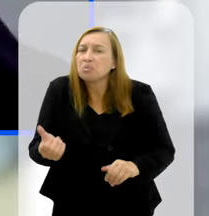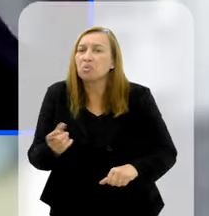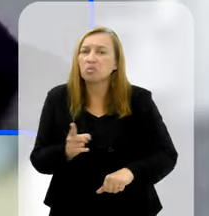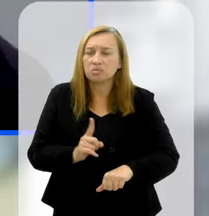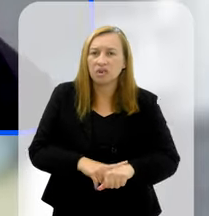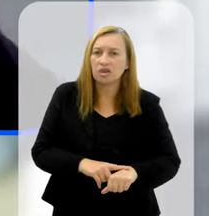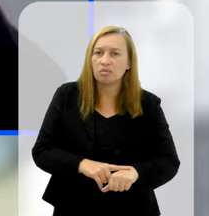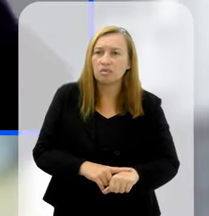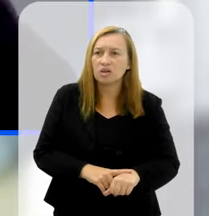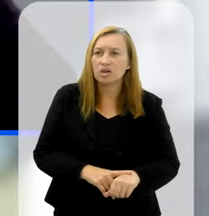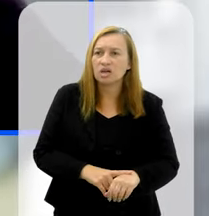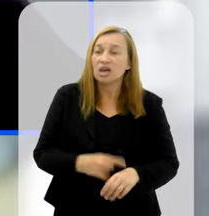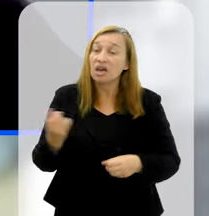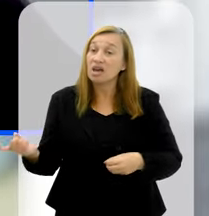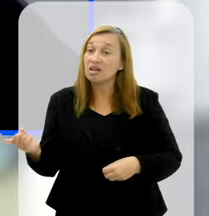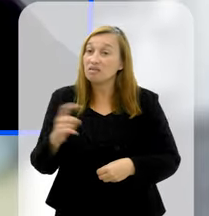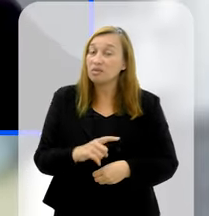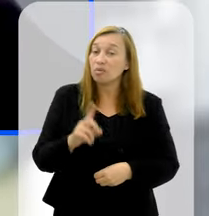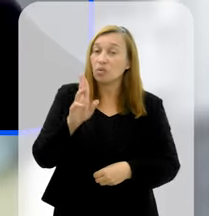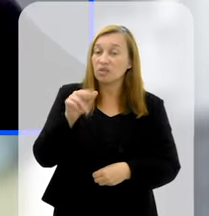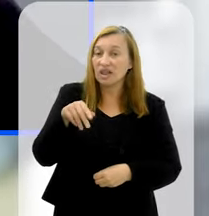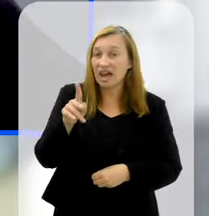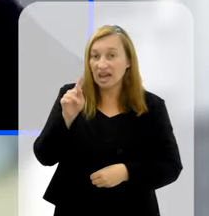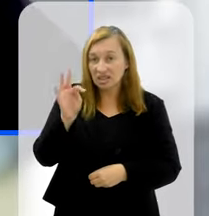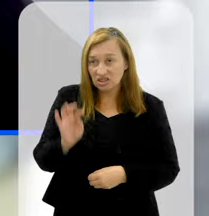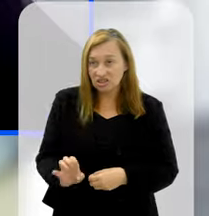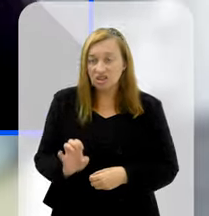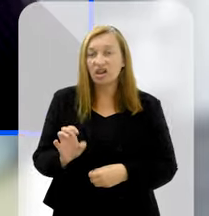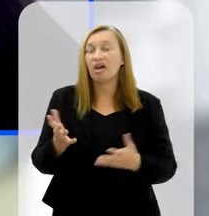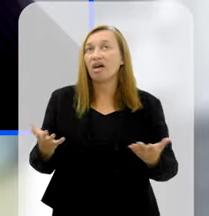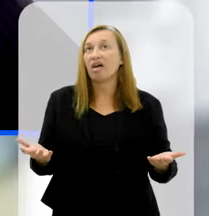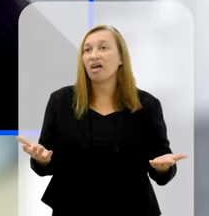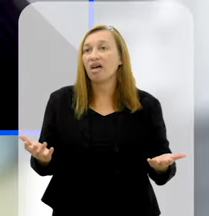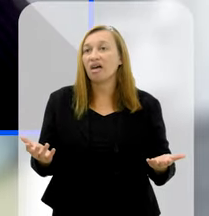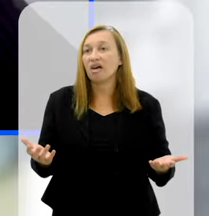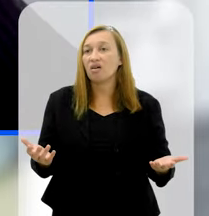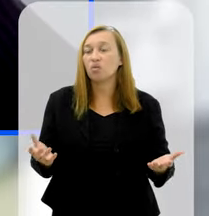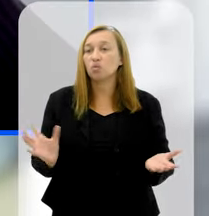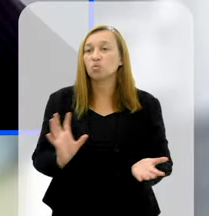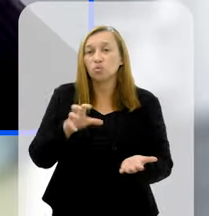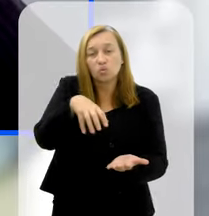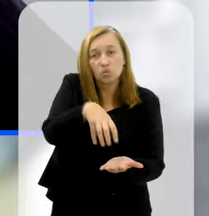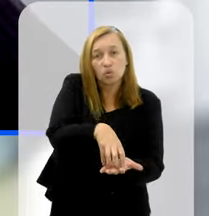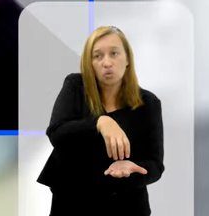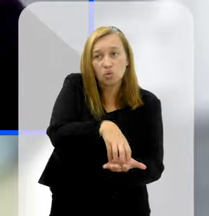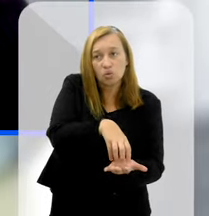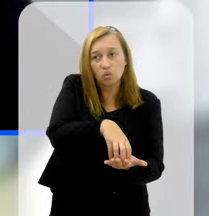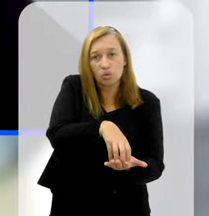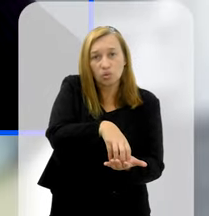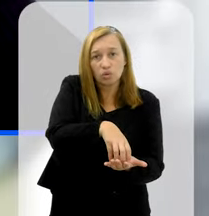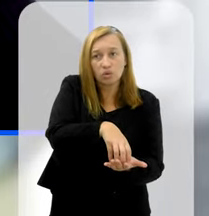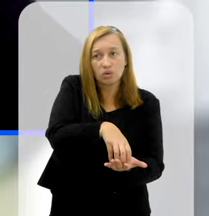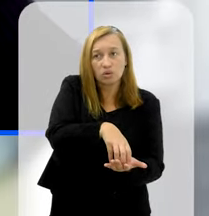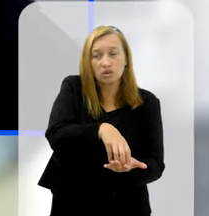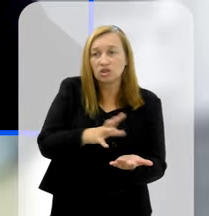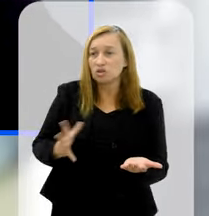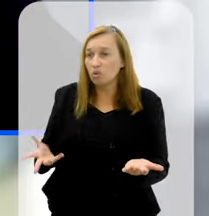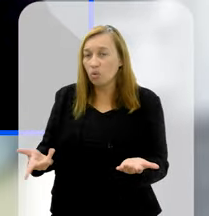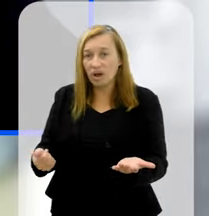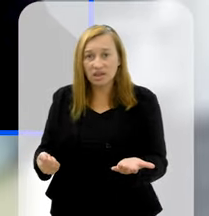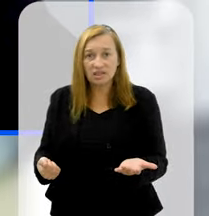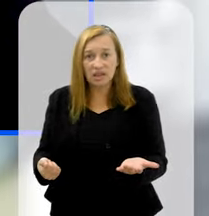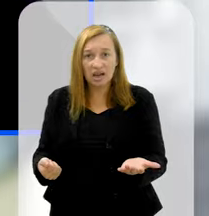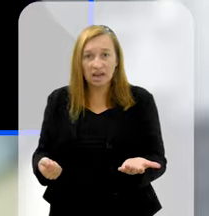muito pouco. Eles vindo para a UNAT, né, a UNAT é um núcleo, né,